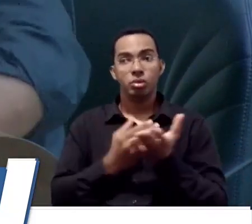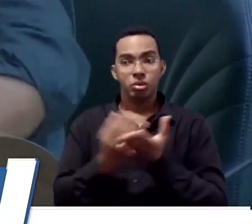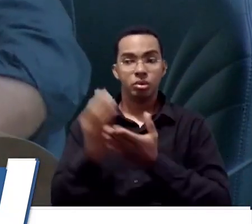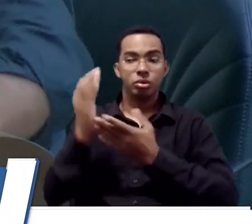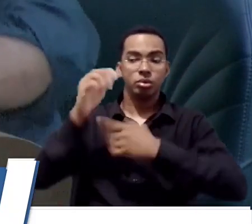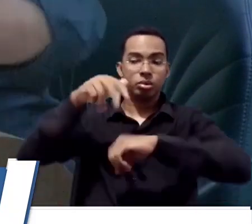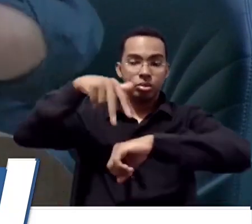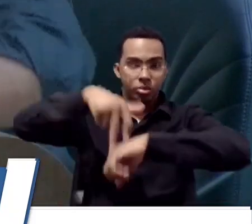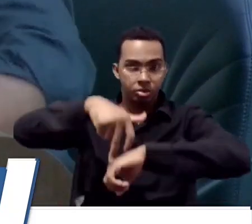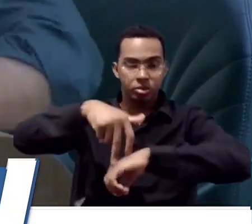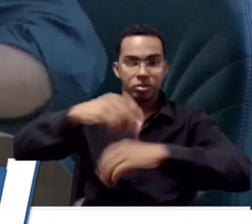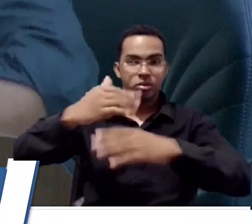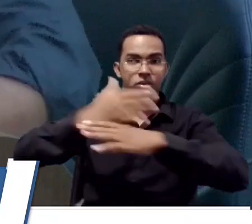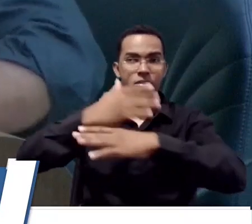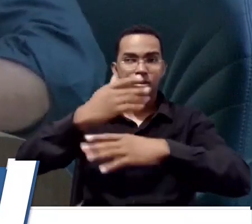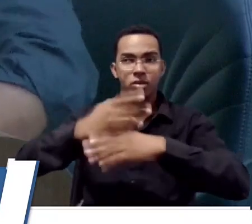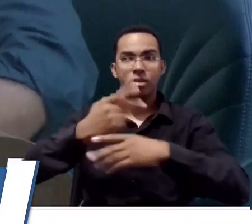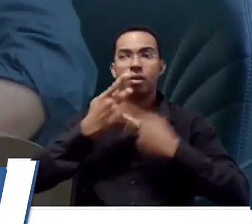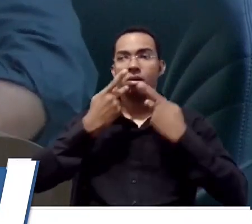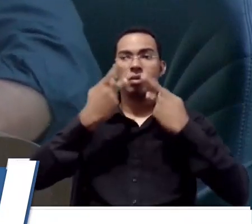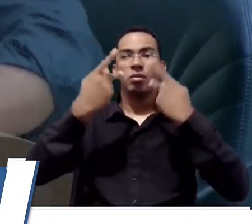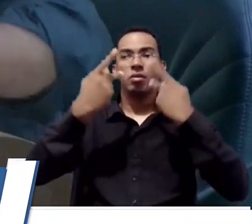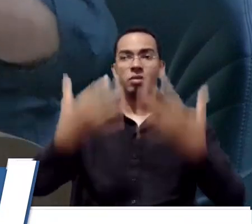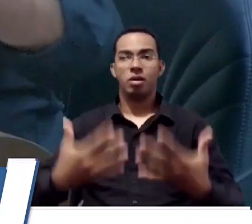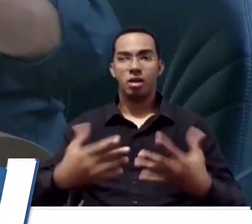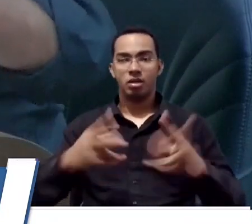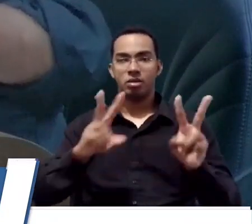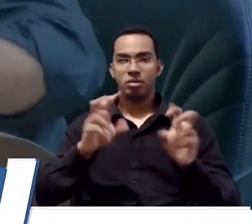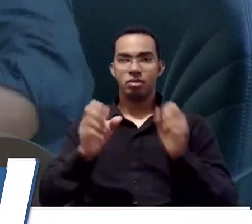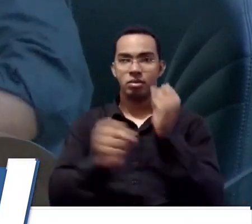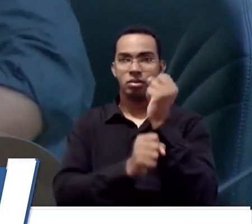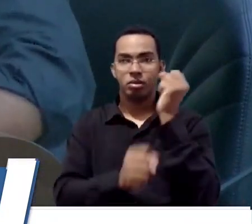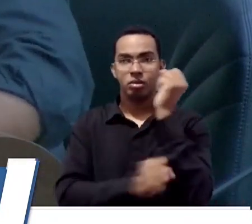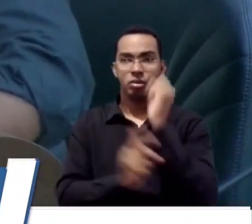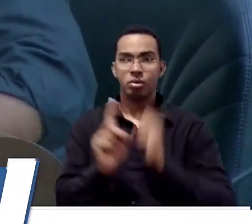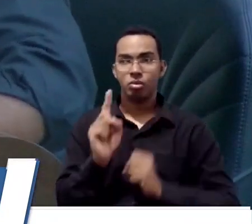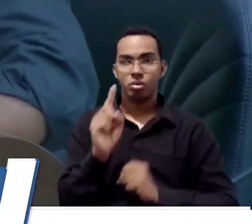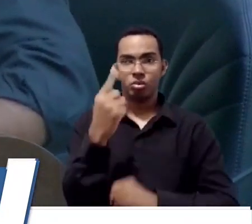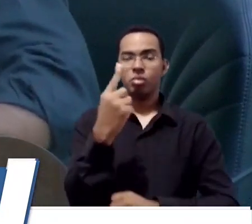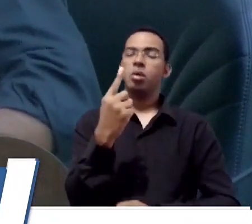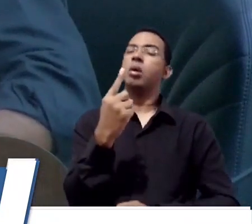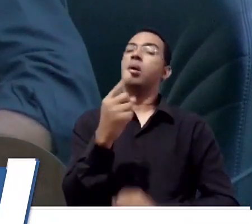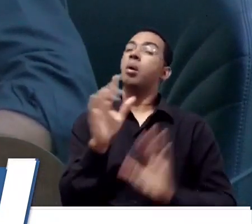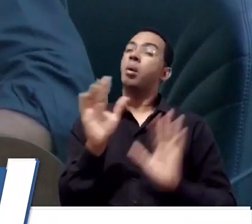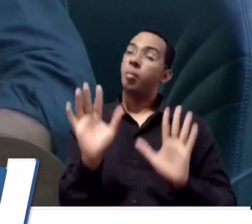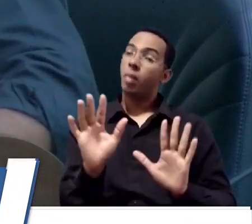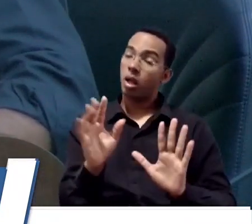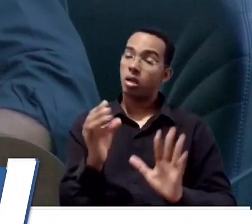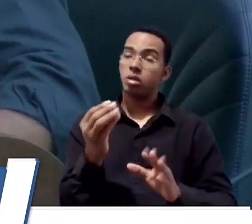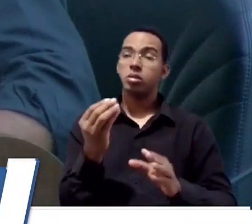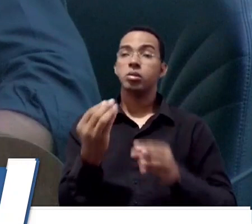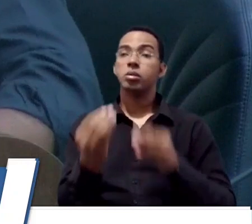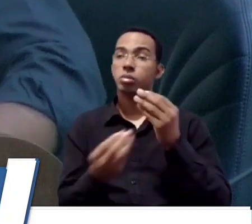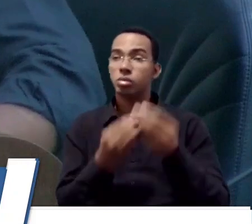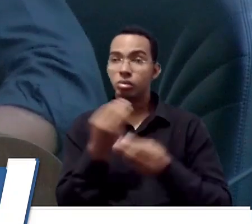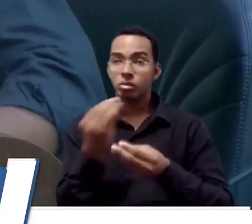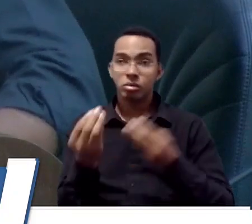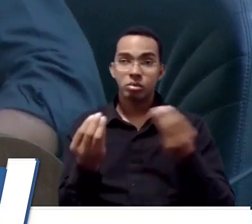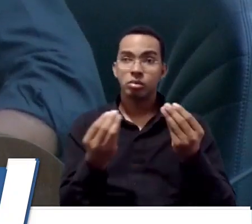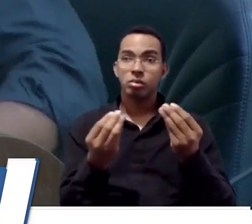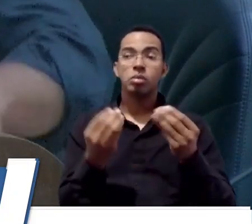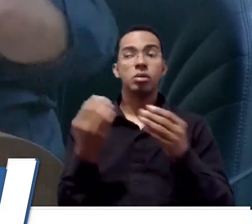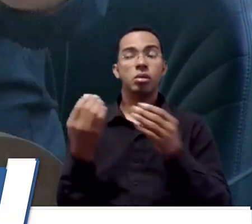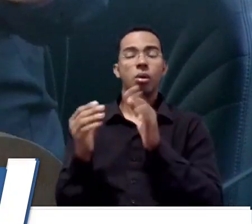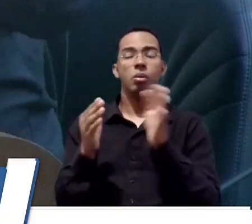nessa cidade em falar sobre a Sabesp. Fomos o protagonista. Mas como é eleição